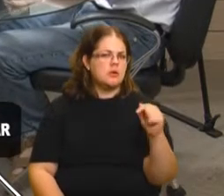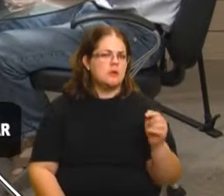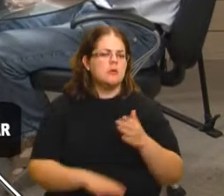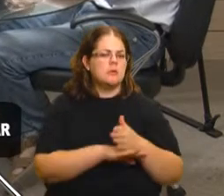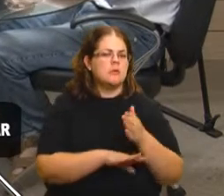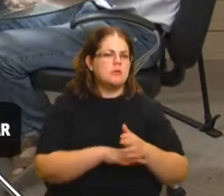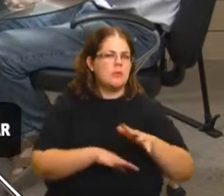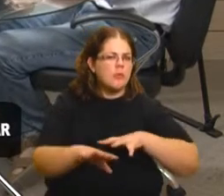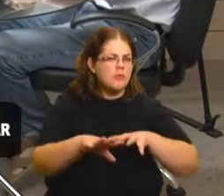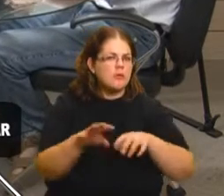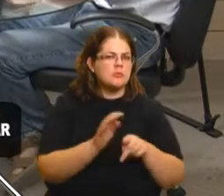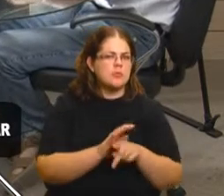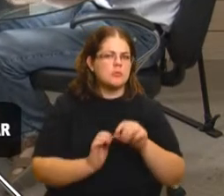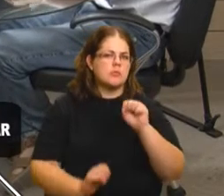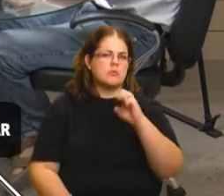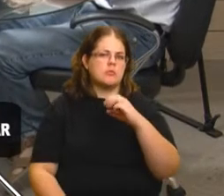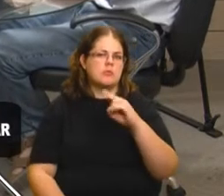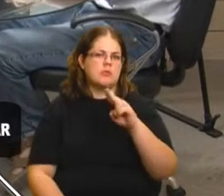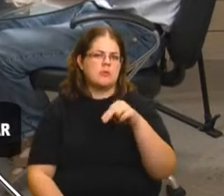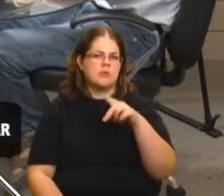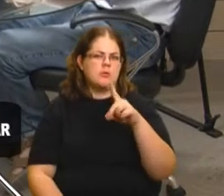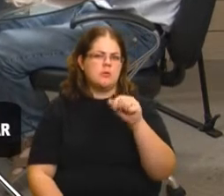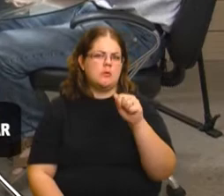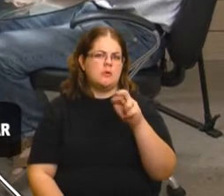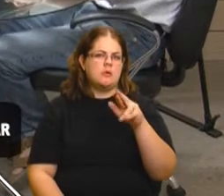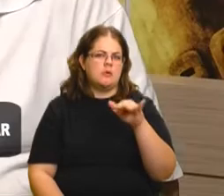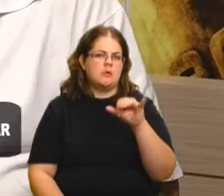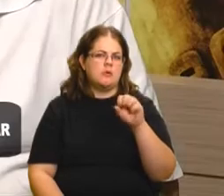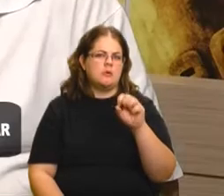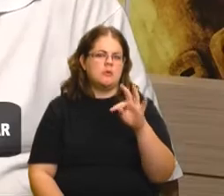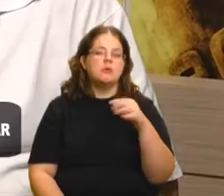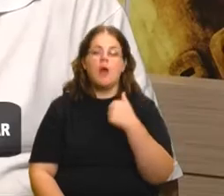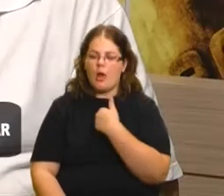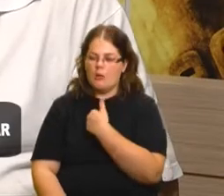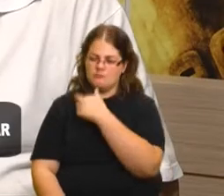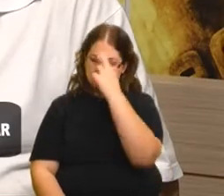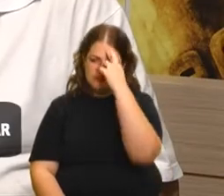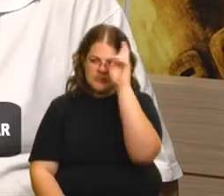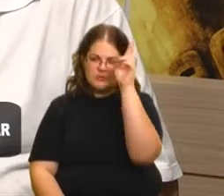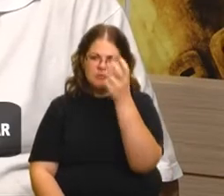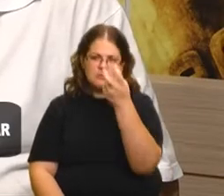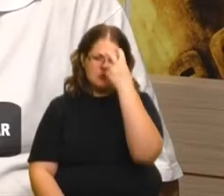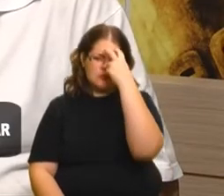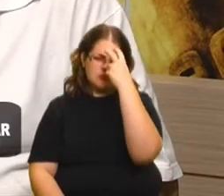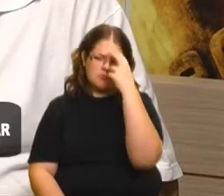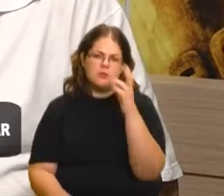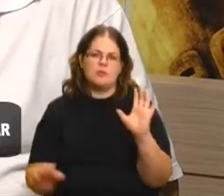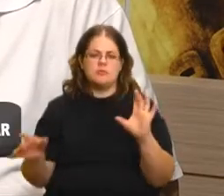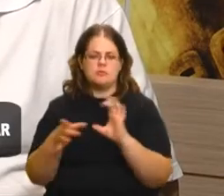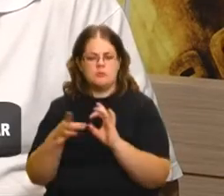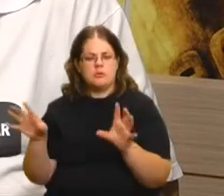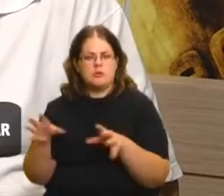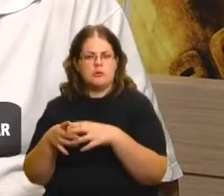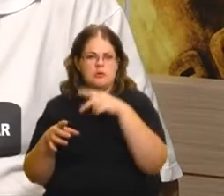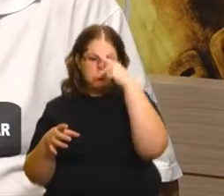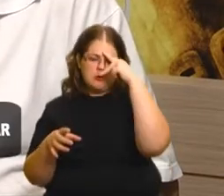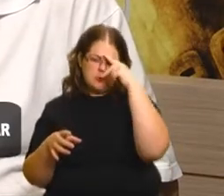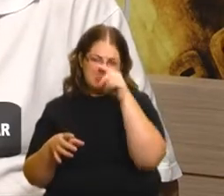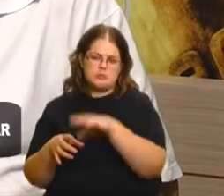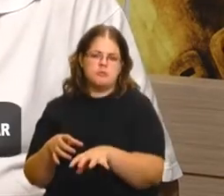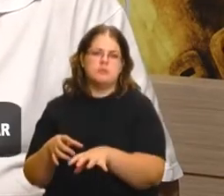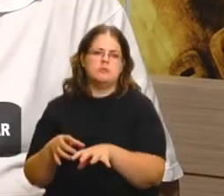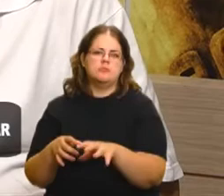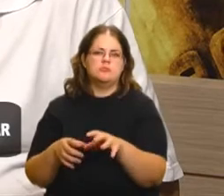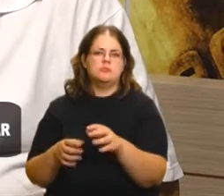movimento secundarista, aqui em Pelotas. Eu era diretor de cultura da União Pelotense de Estudantes